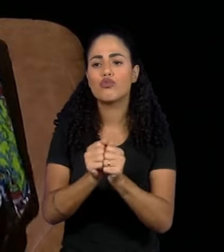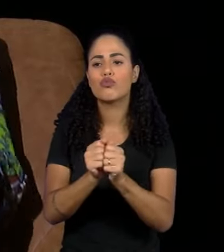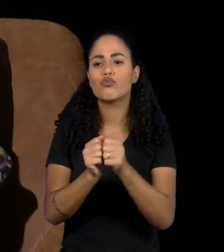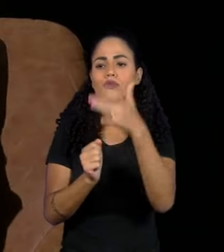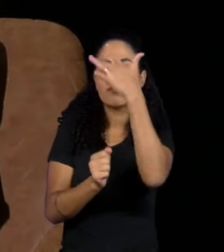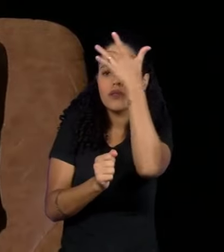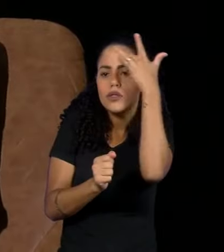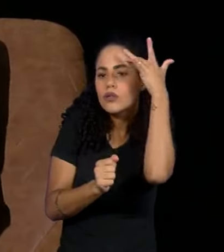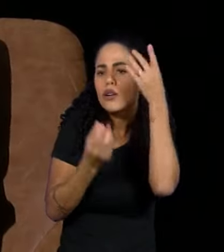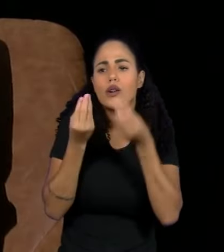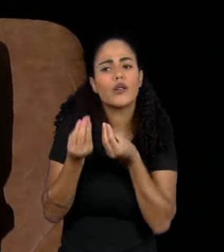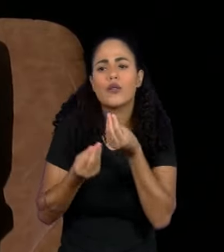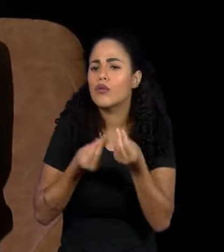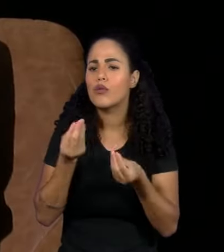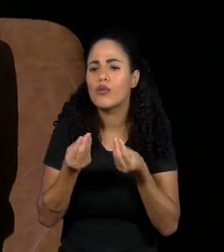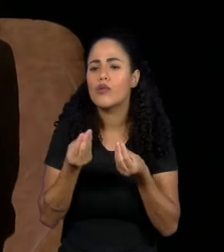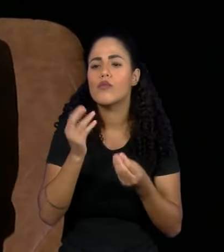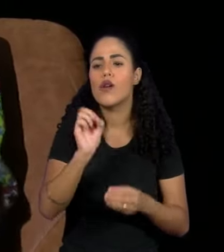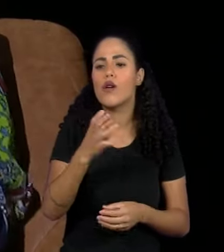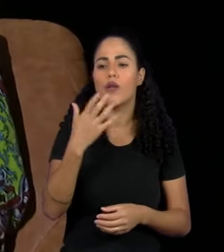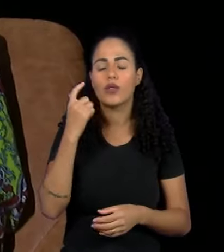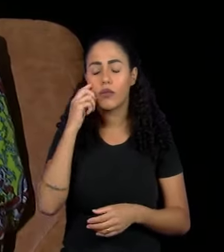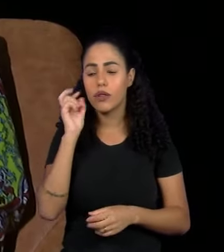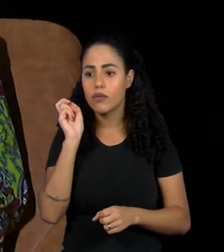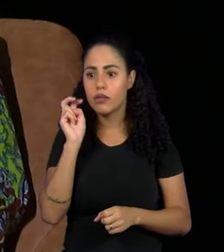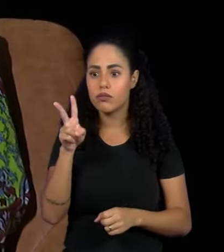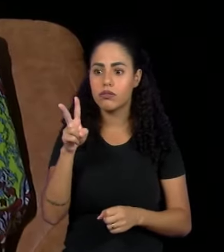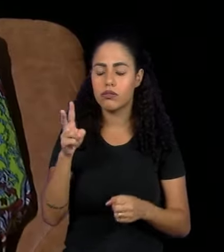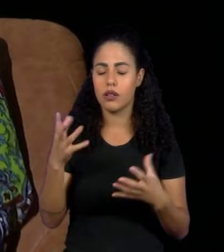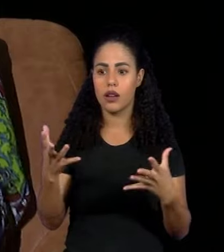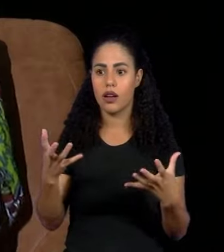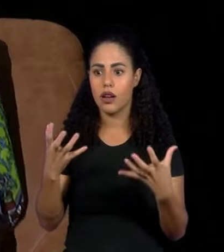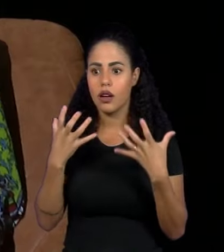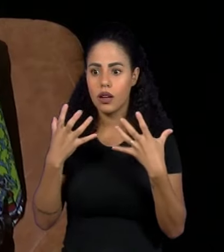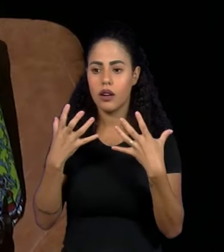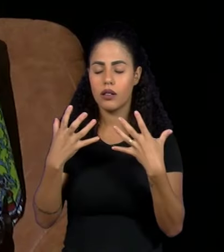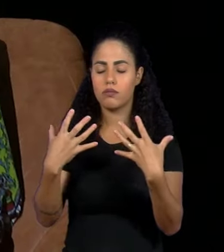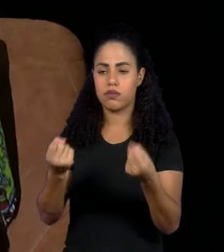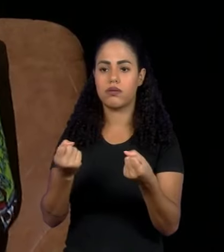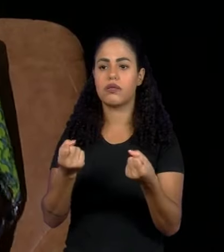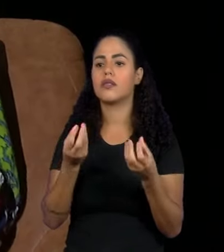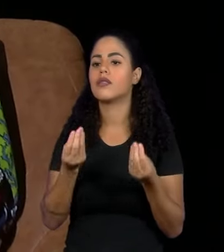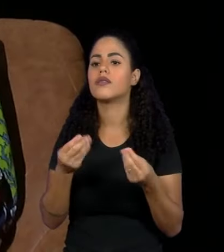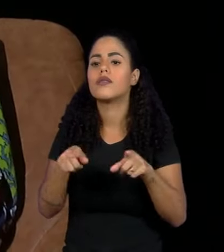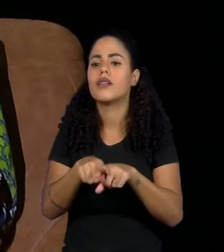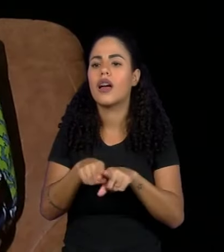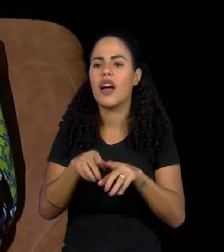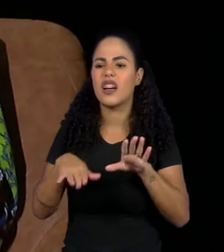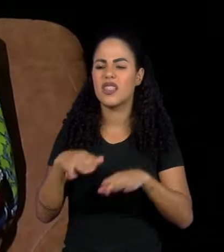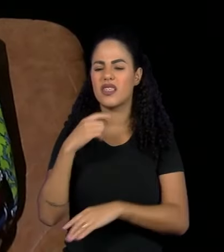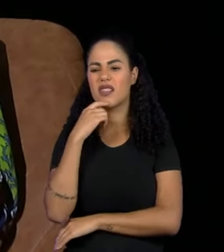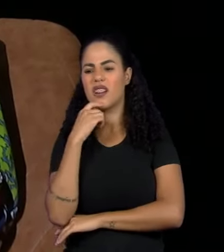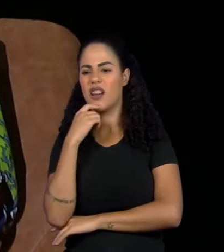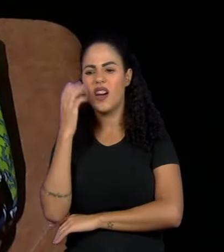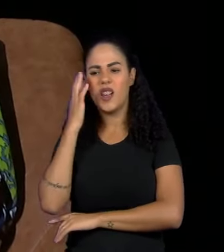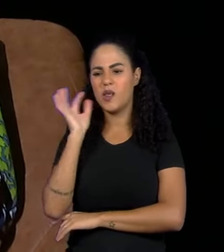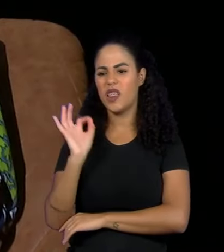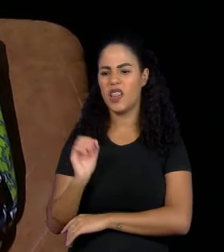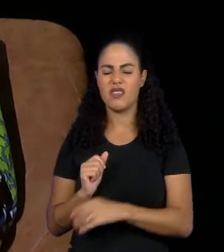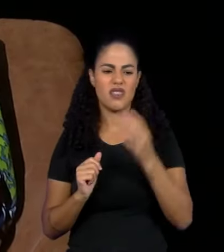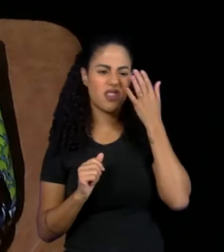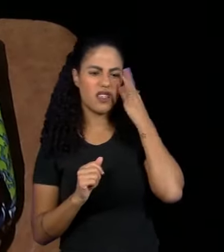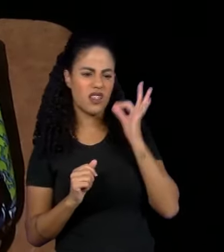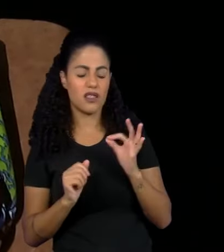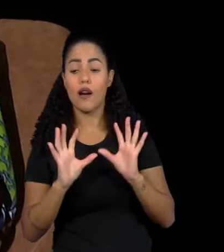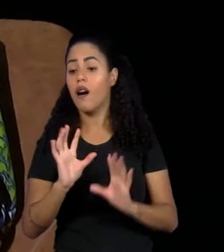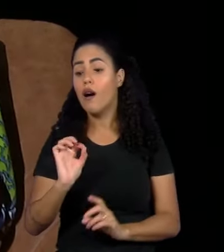Como penetrar na obsessão do outro, na verdade do outro que você não compreende. Eu aceito